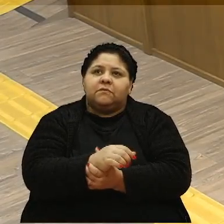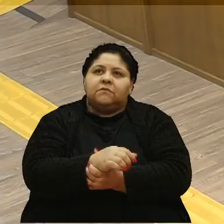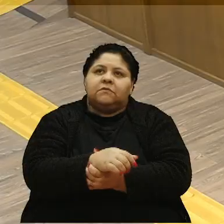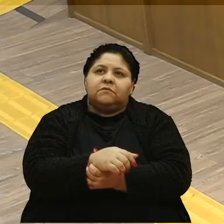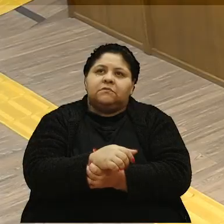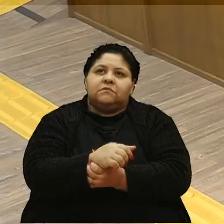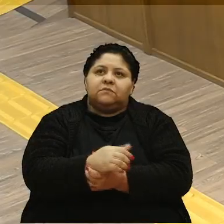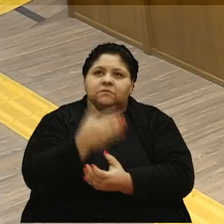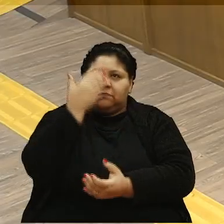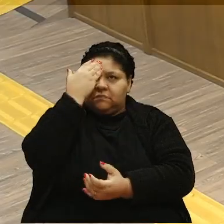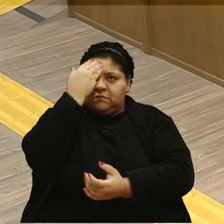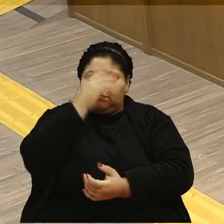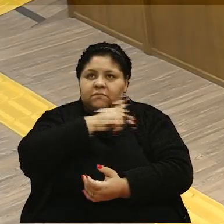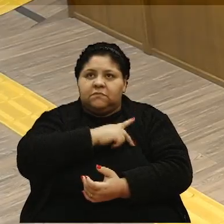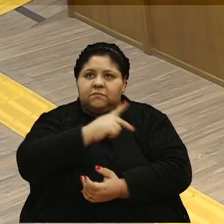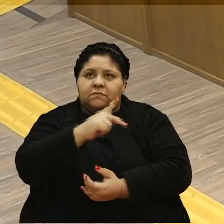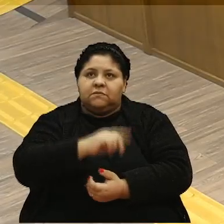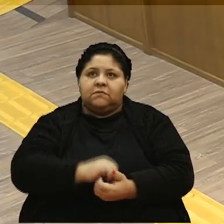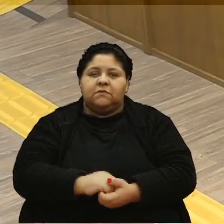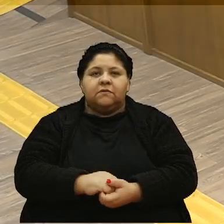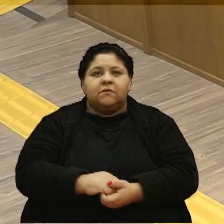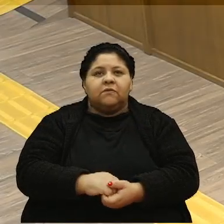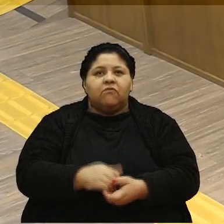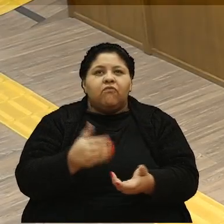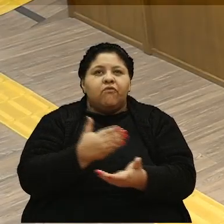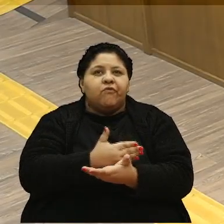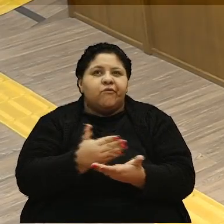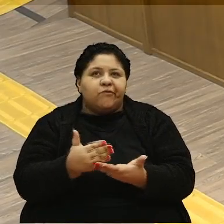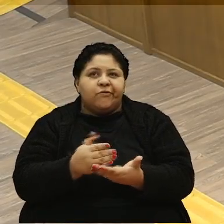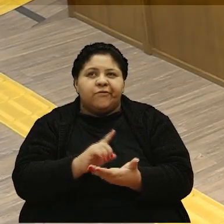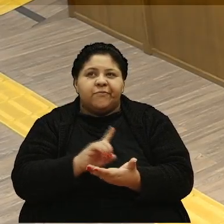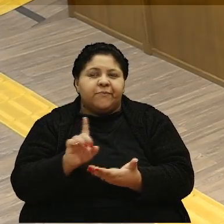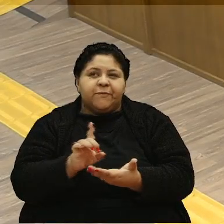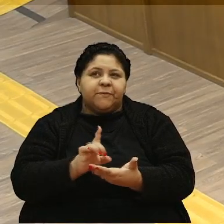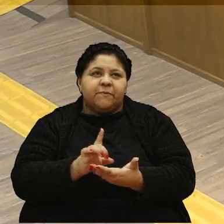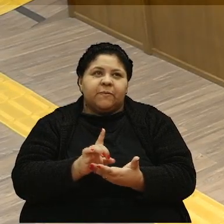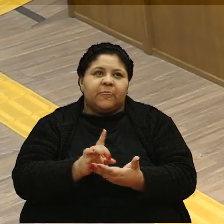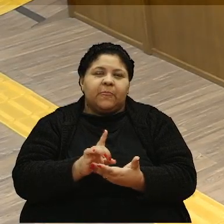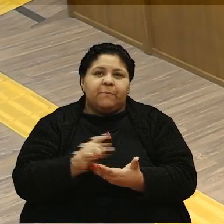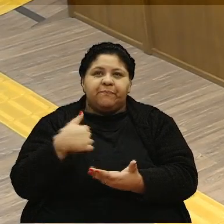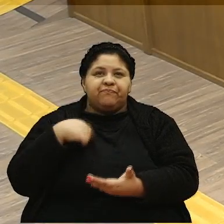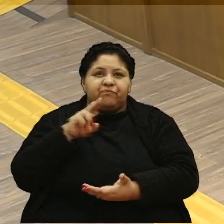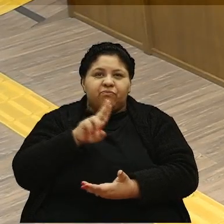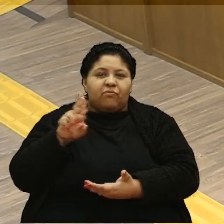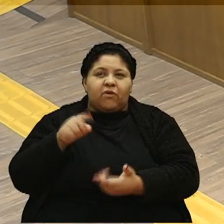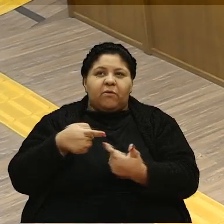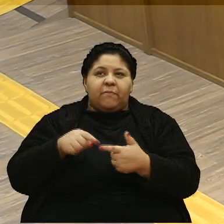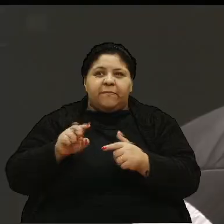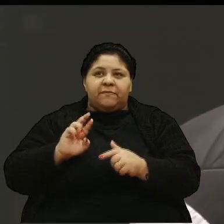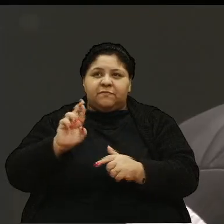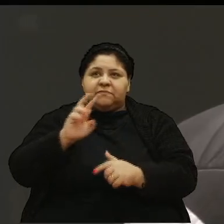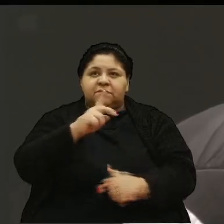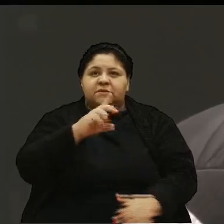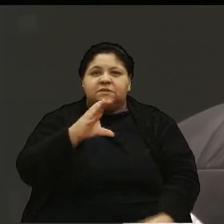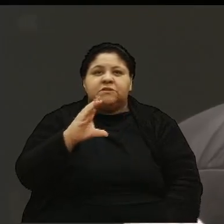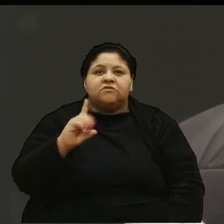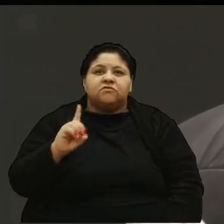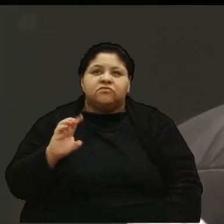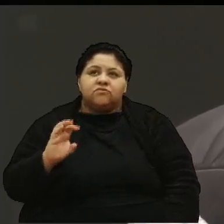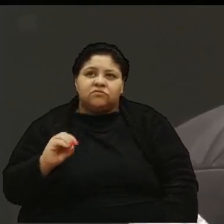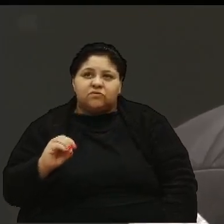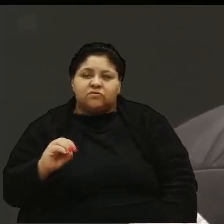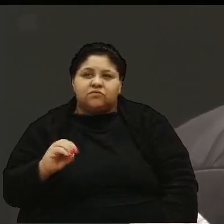Muito obrigado, presidente. Queria começar falando não exclusivamente em meu nome, mas o nome da bancada do PCdoB,